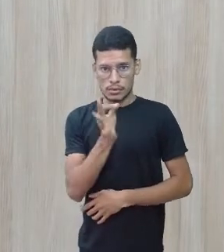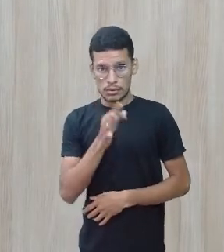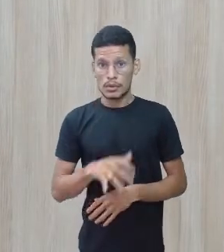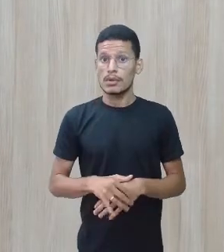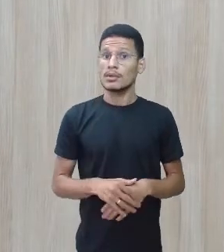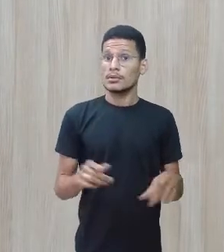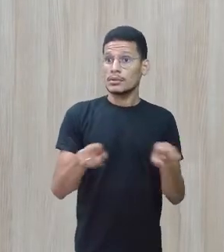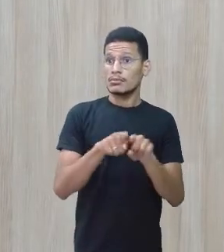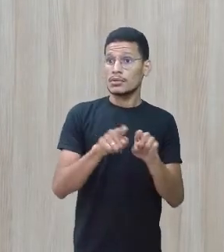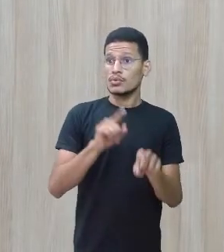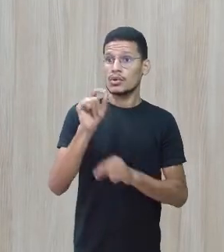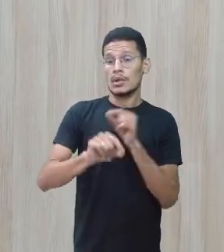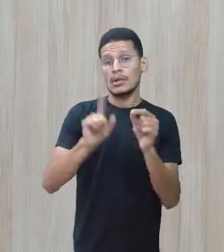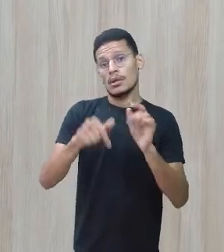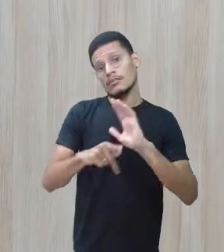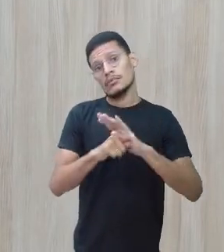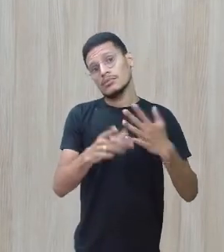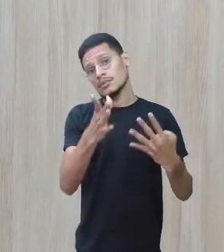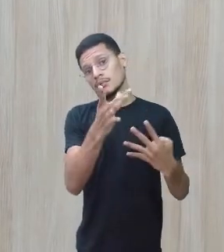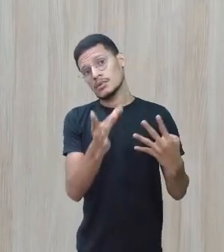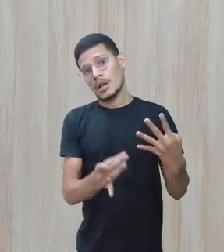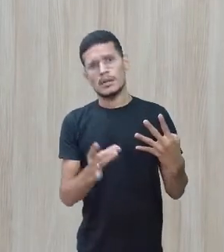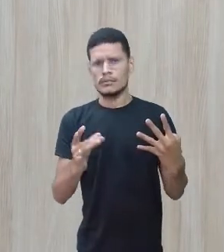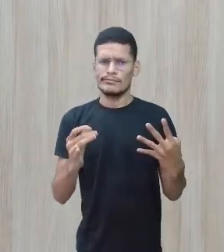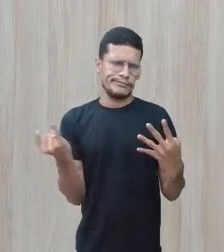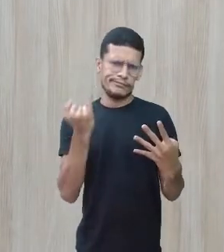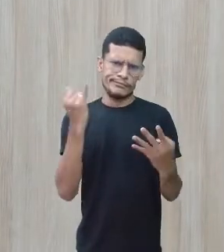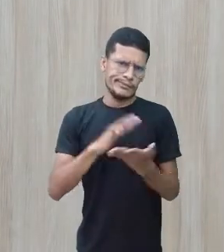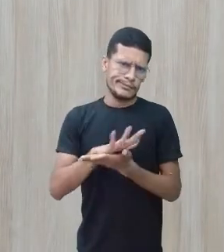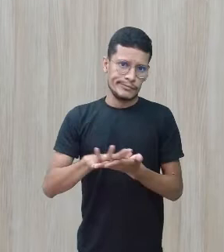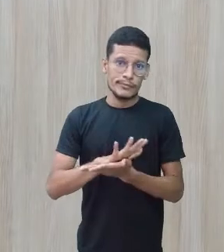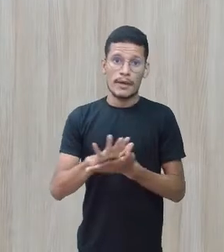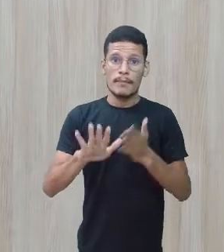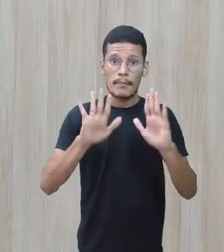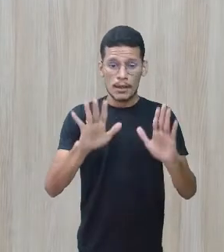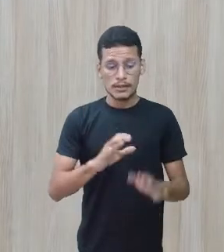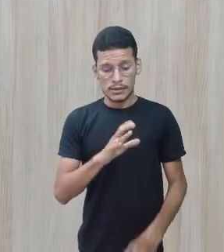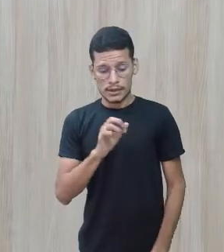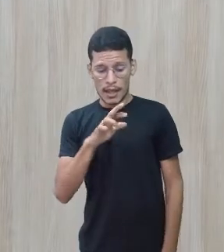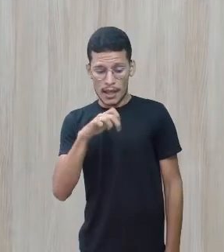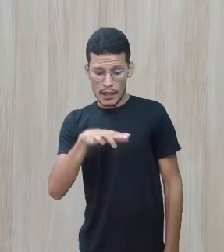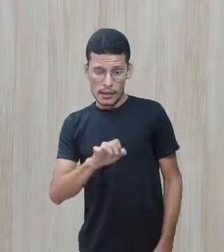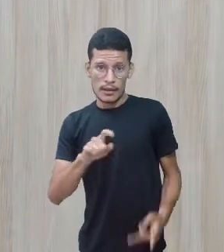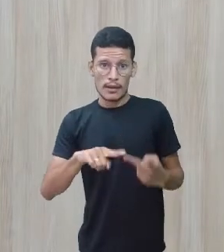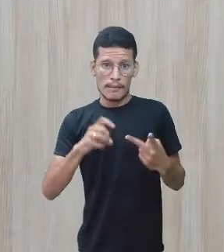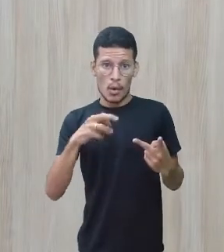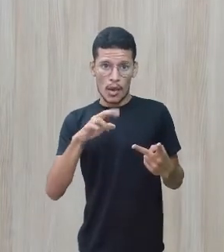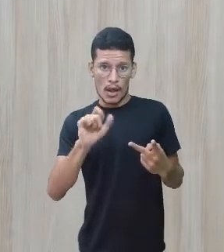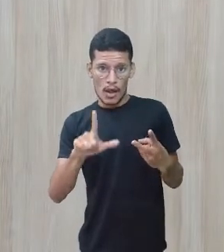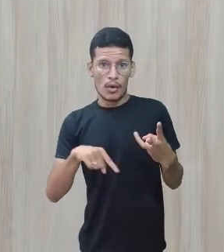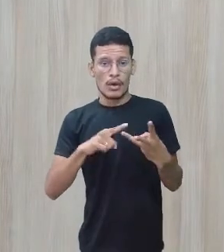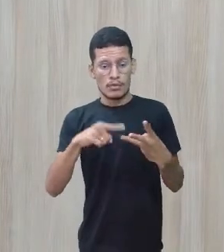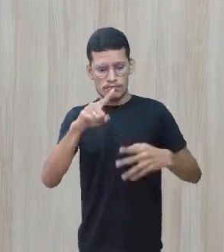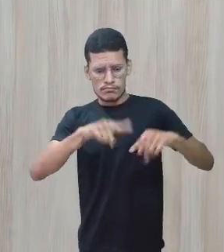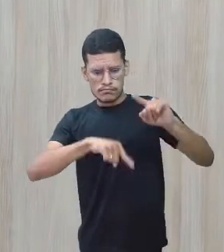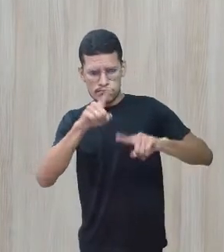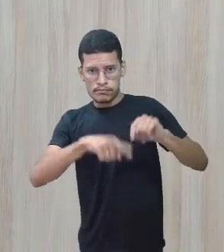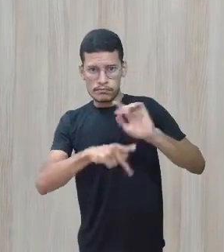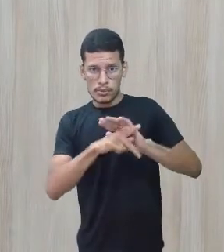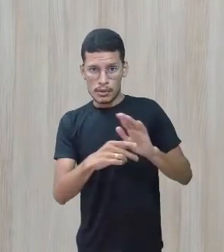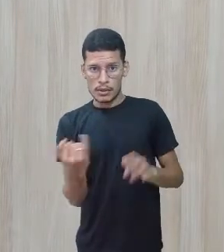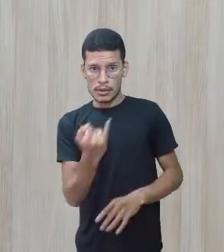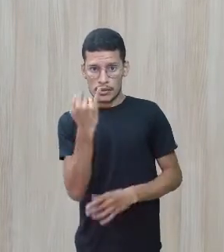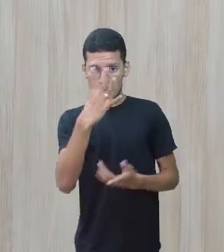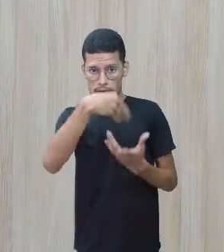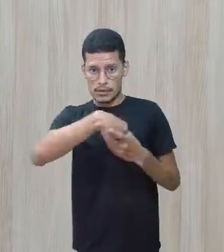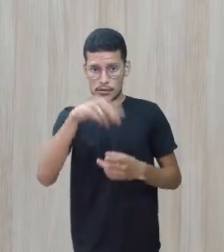E isso era apenas um detalhe, isso não importava, pois o cerne, a moral, os elementos essenciais daquela história se